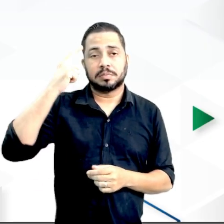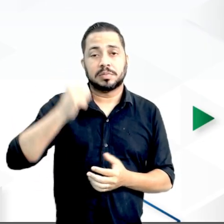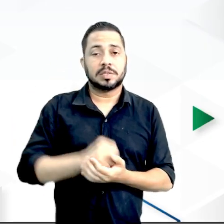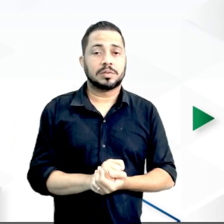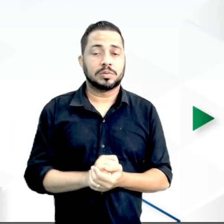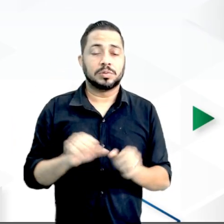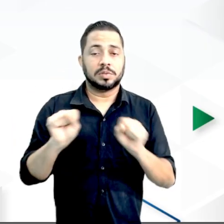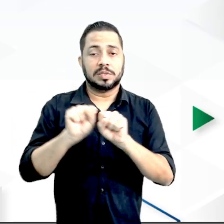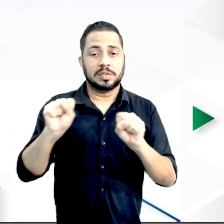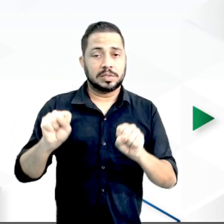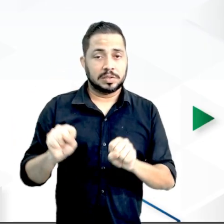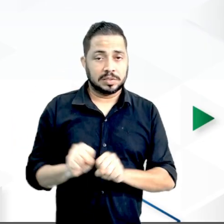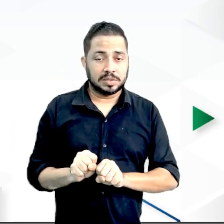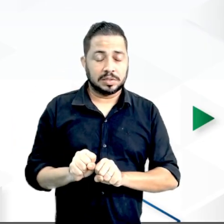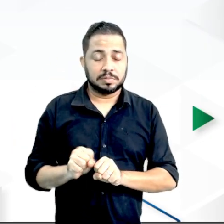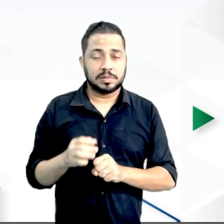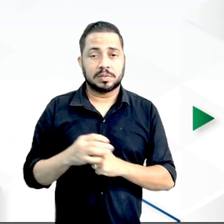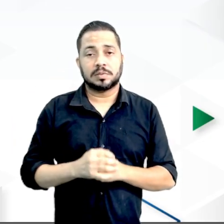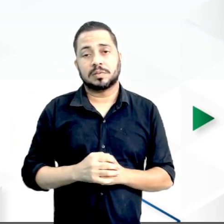cartesiano do sistema,